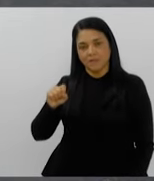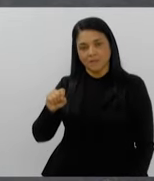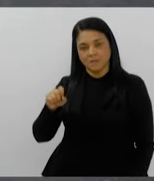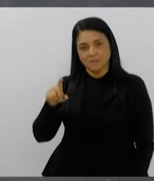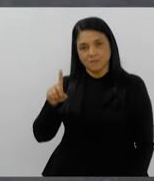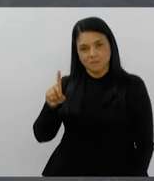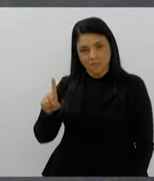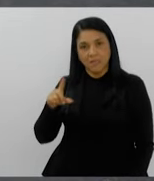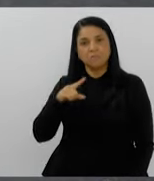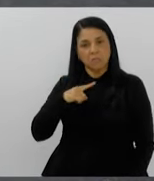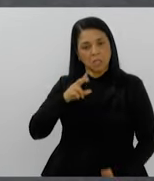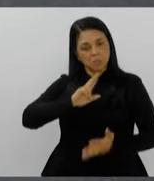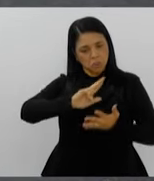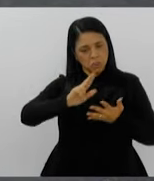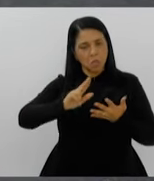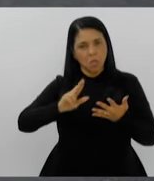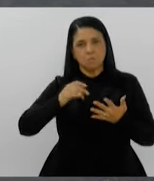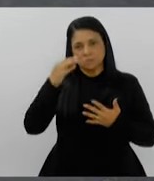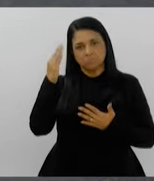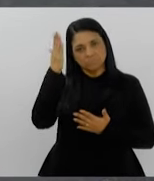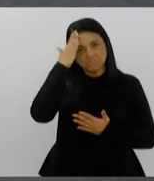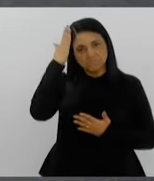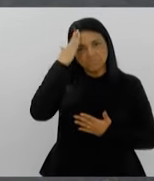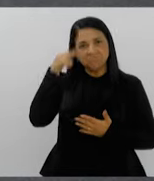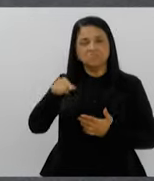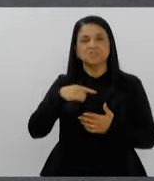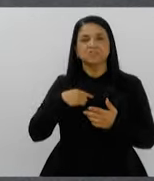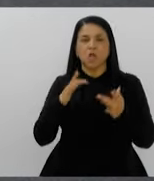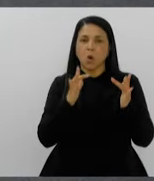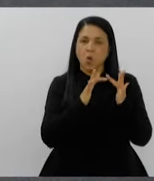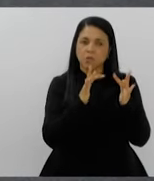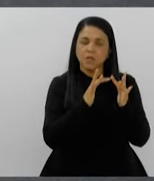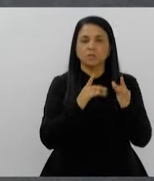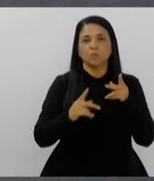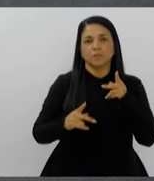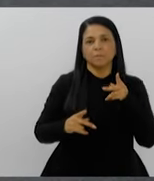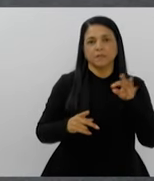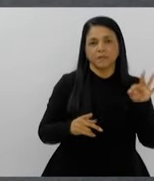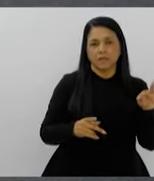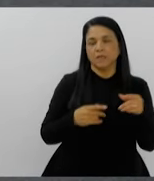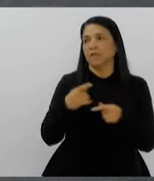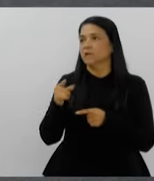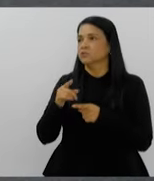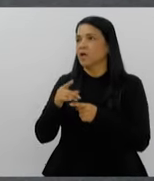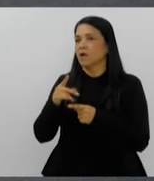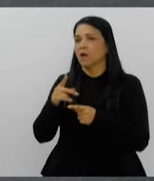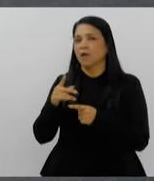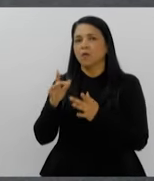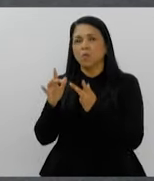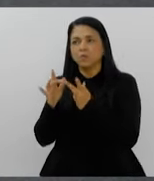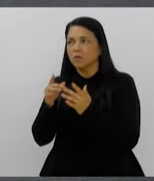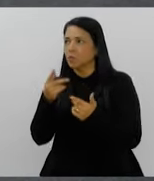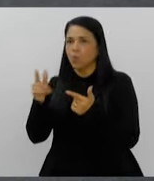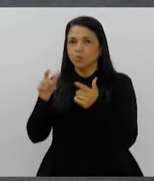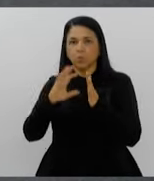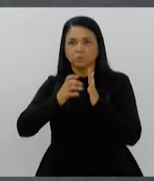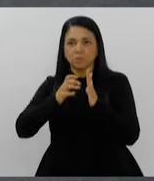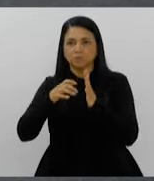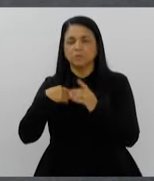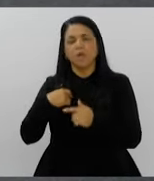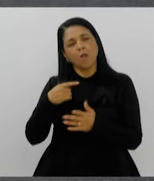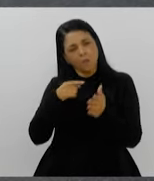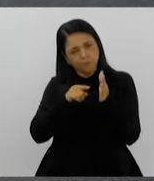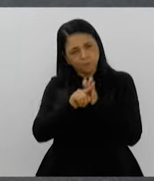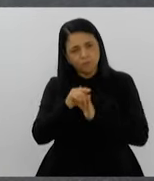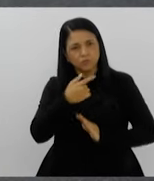e acredito, tem bons nomes. Mas já entrou em contato com o MDB, com o PP. E aí eu pergunto assim: governador Cláudio